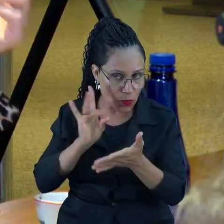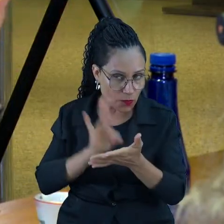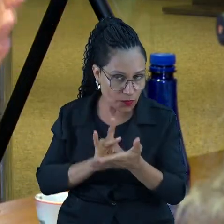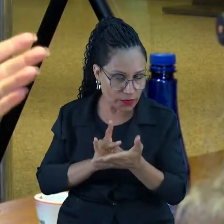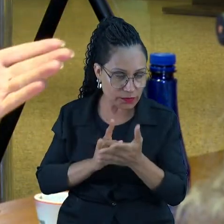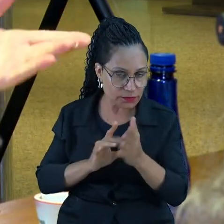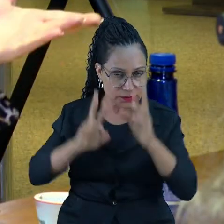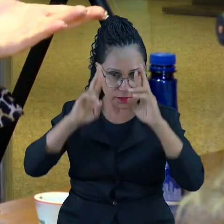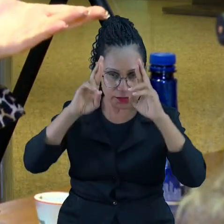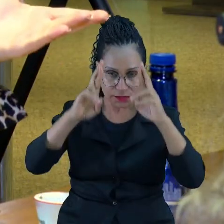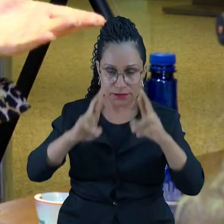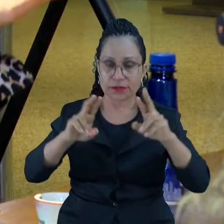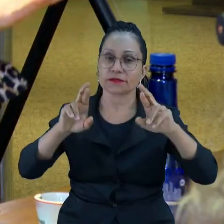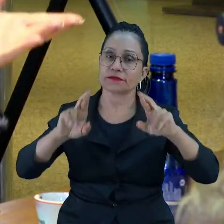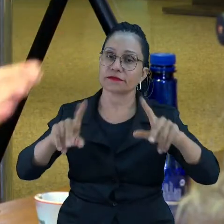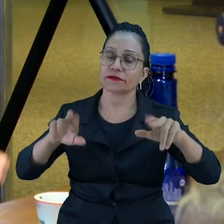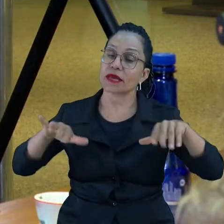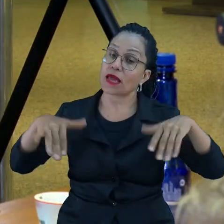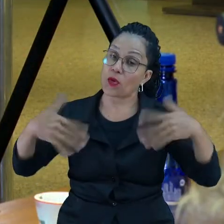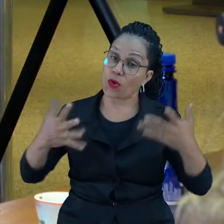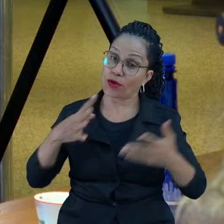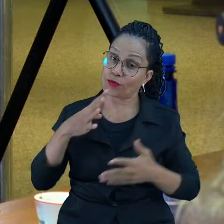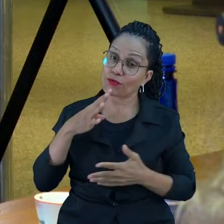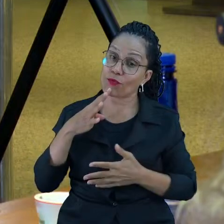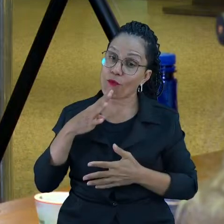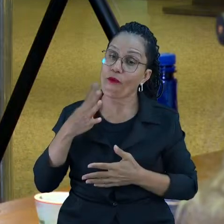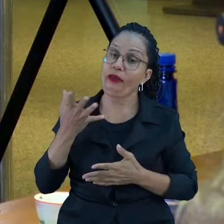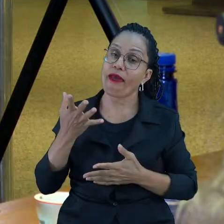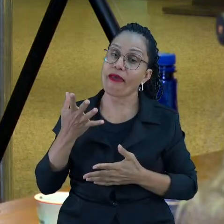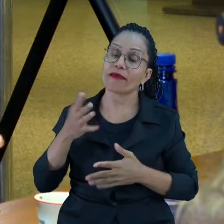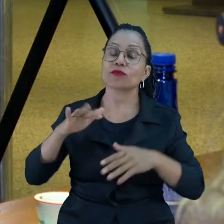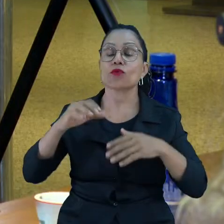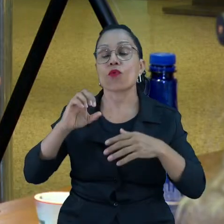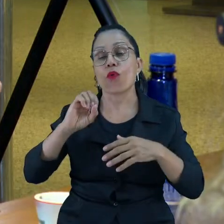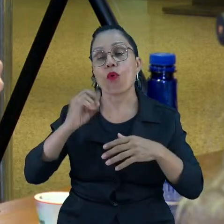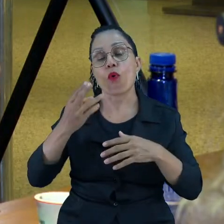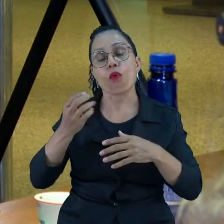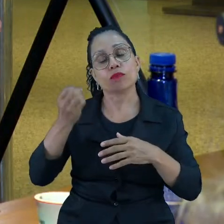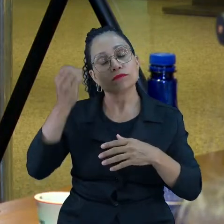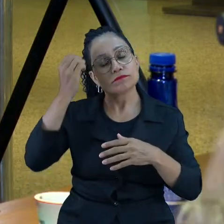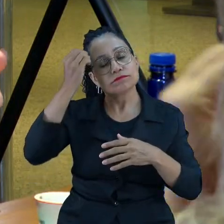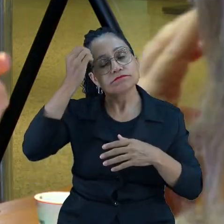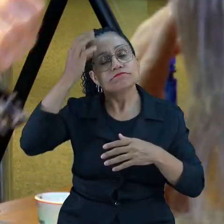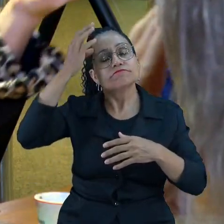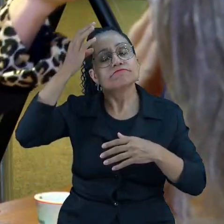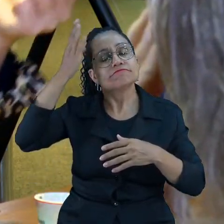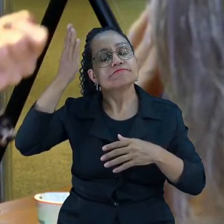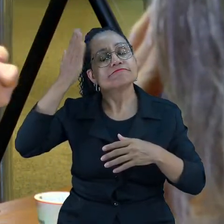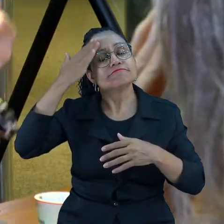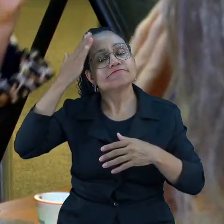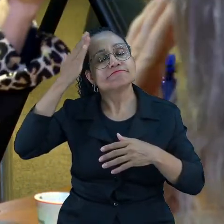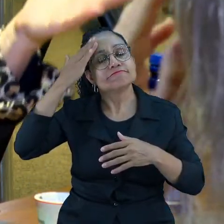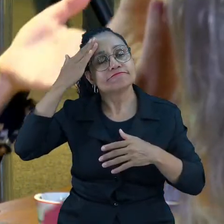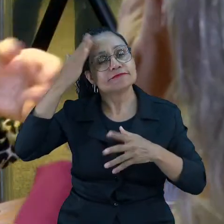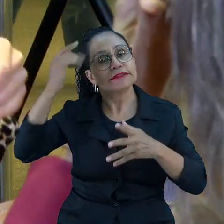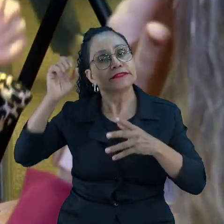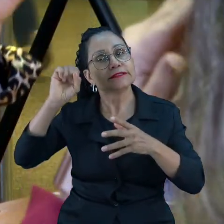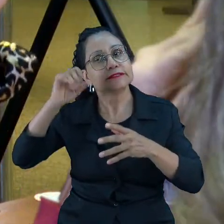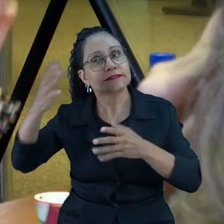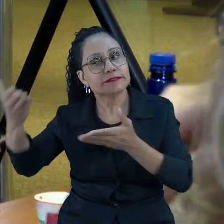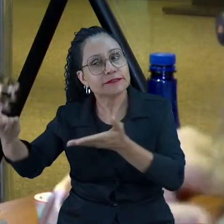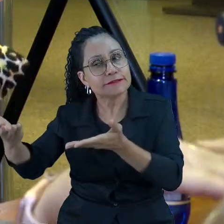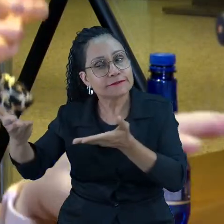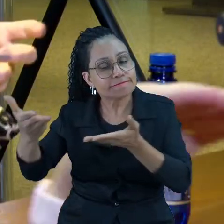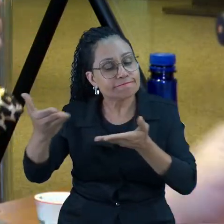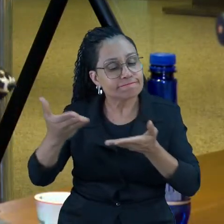respeitar essa diferença quando a gente conhece, quando a gente sabe. Então, se a gente não trazer isso para o ambiente,